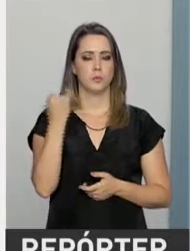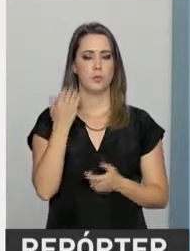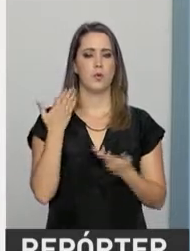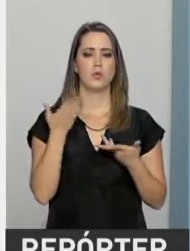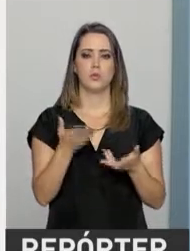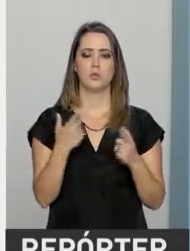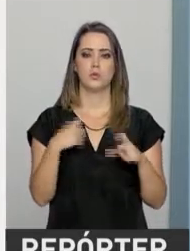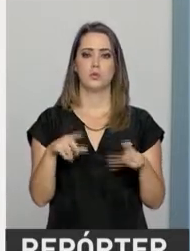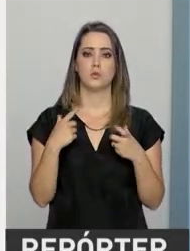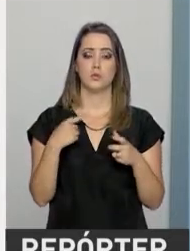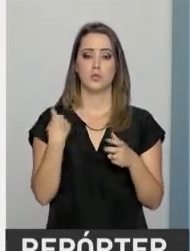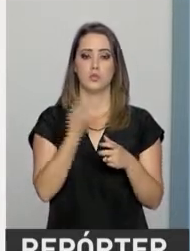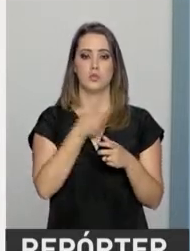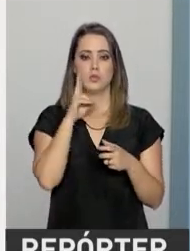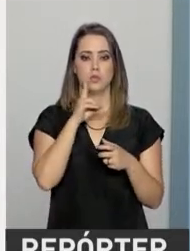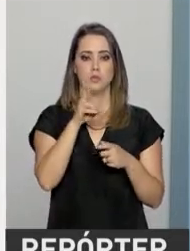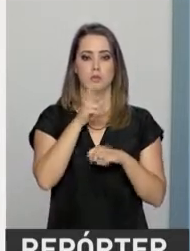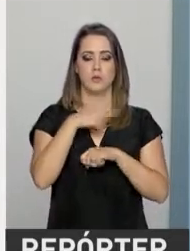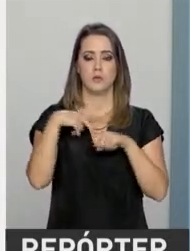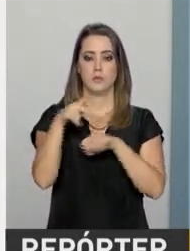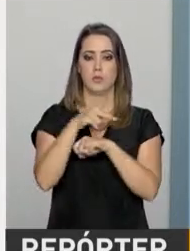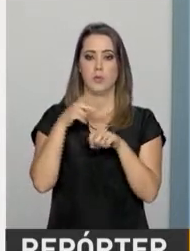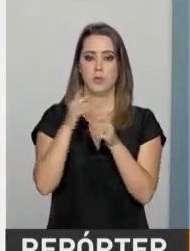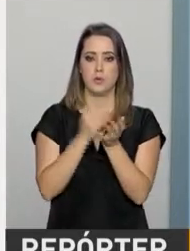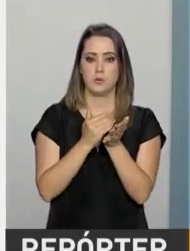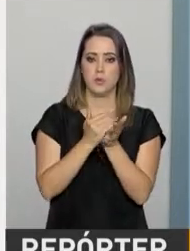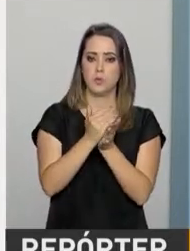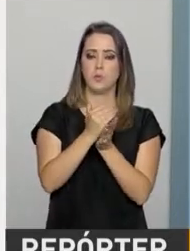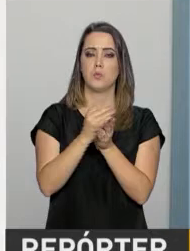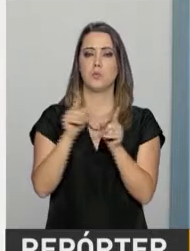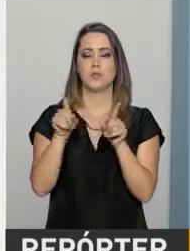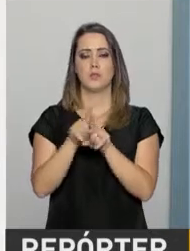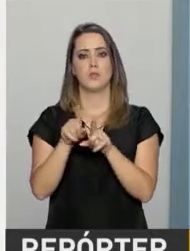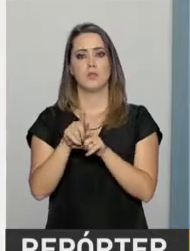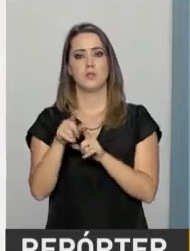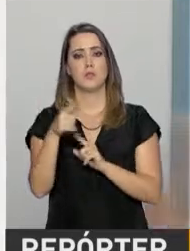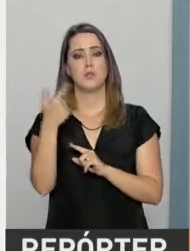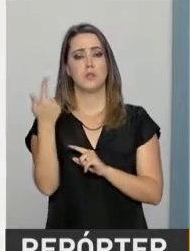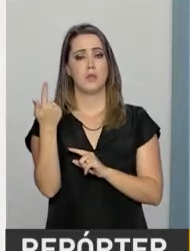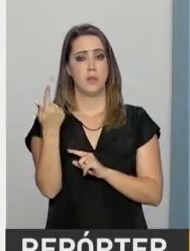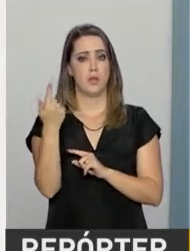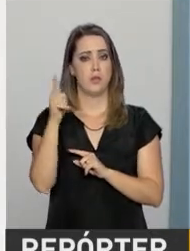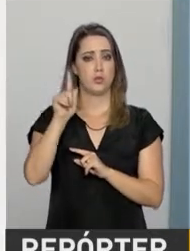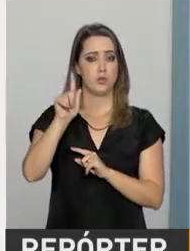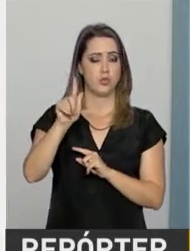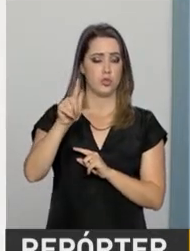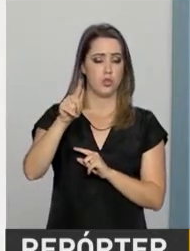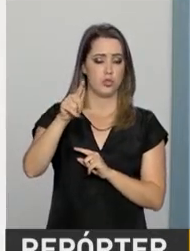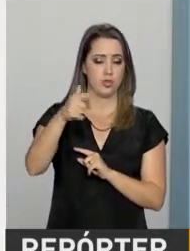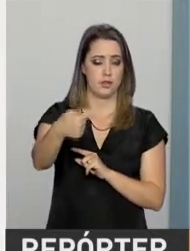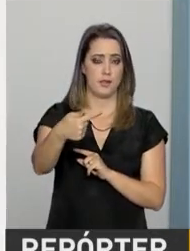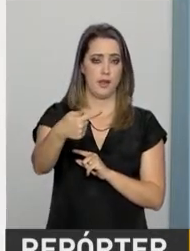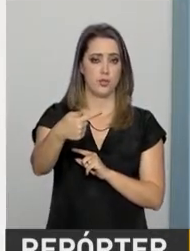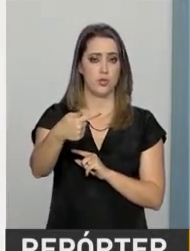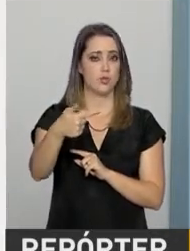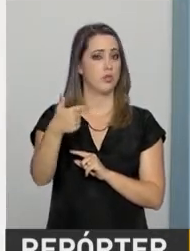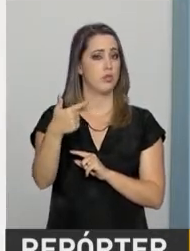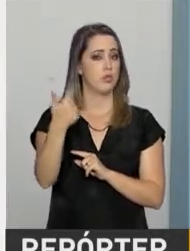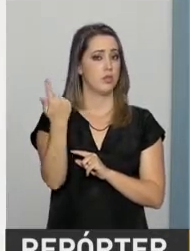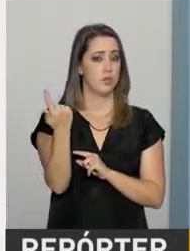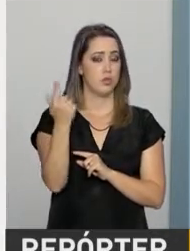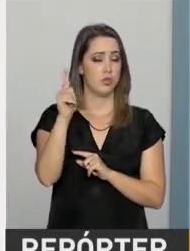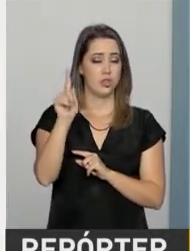países emergentes e também países do g7 para tem que saber um pouco tem uma base de comparação